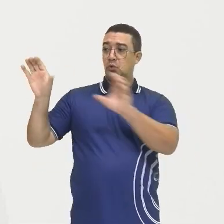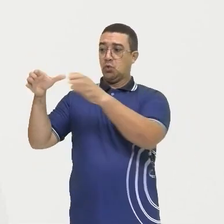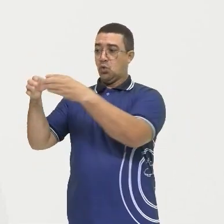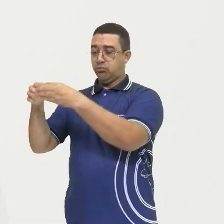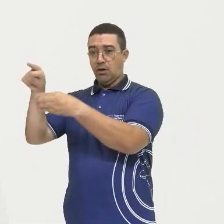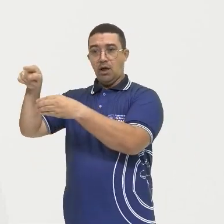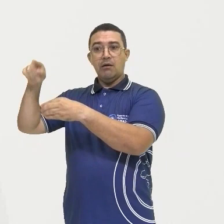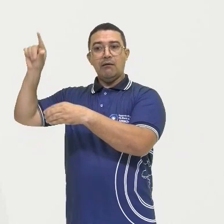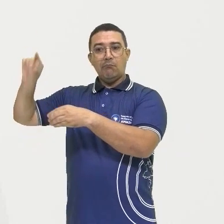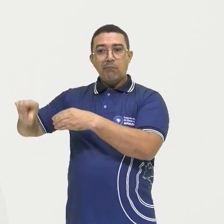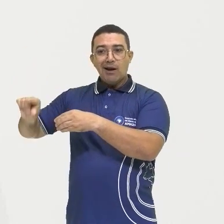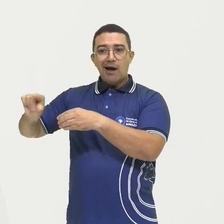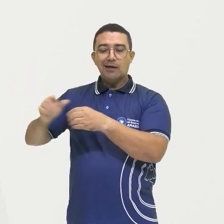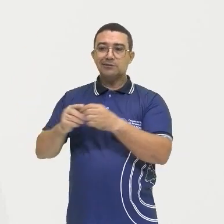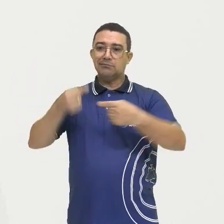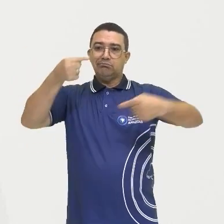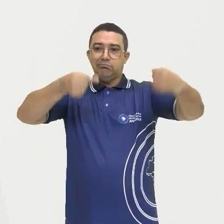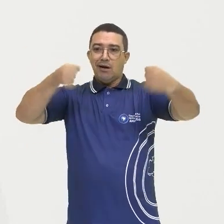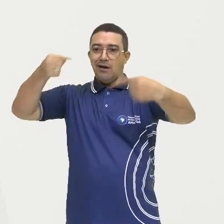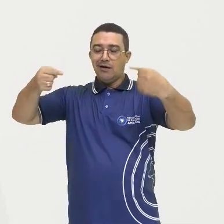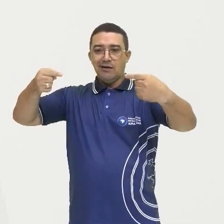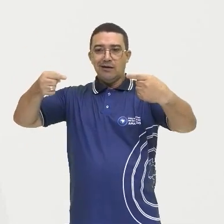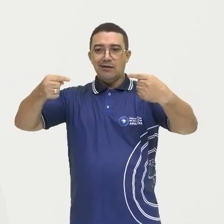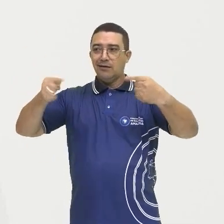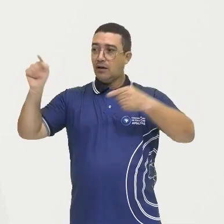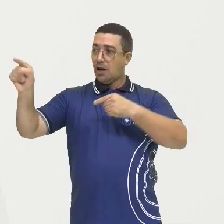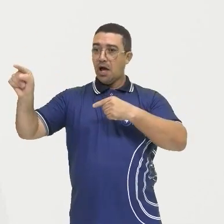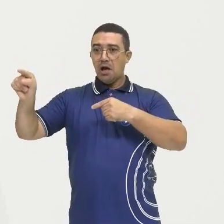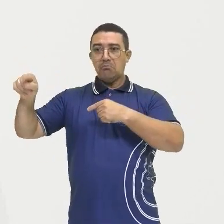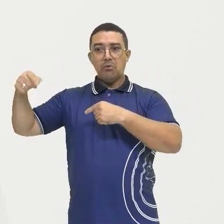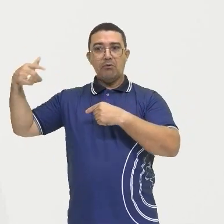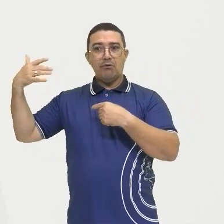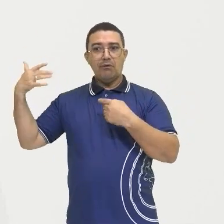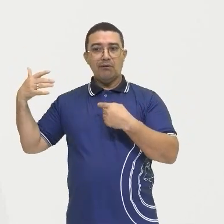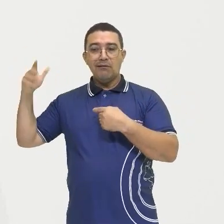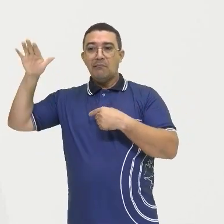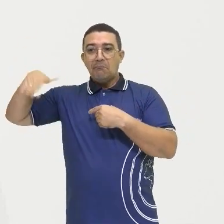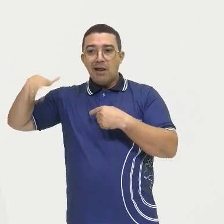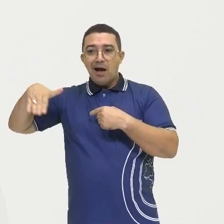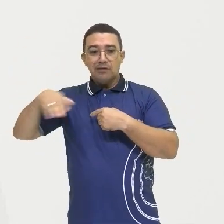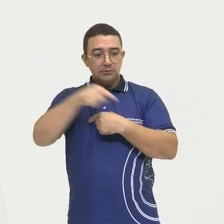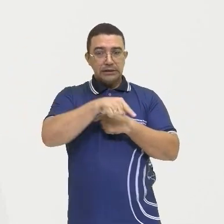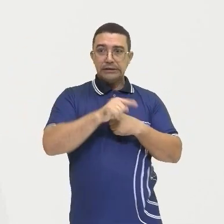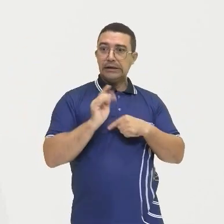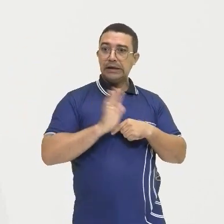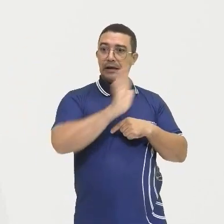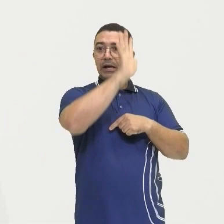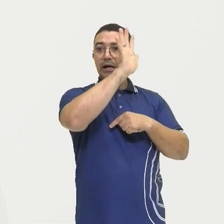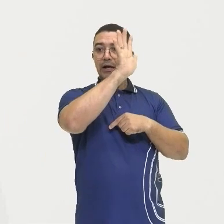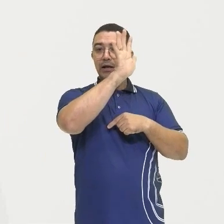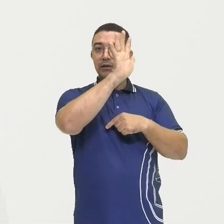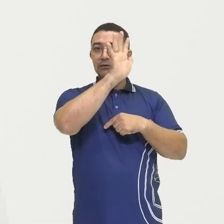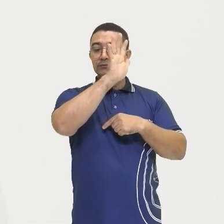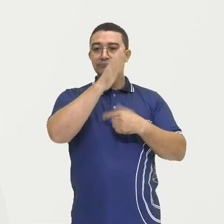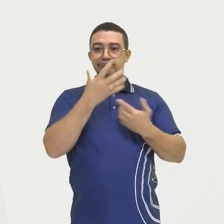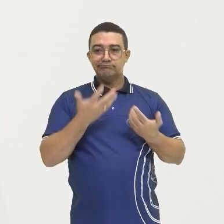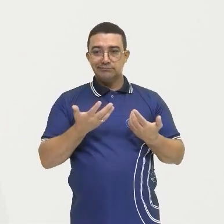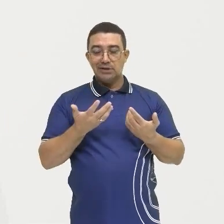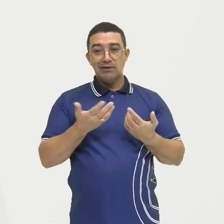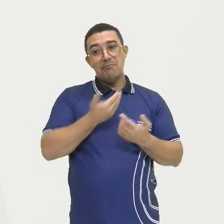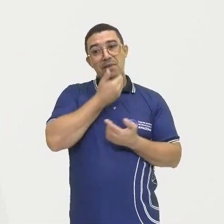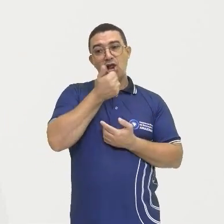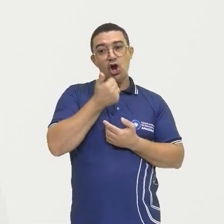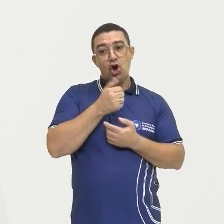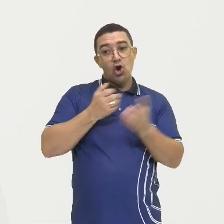parte, essa competitividade vai ser um pouco injusta. Então, a gente vai preferir comprar o produto mais barato, o produto produzido em outro país.